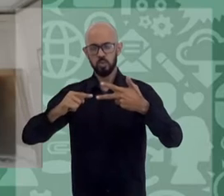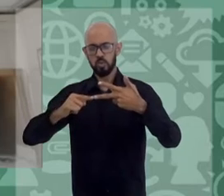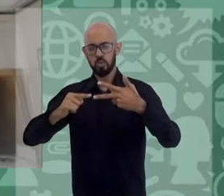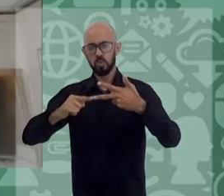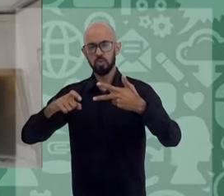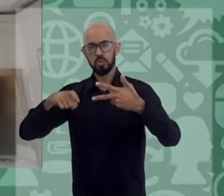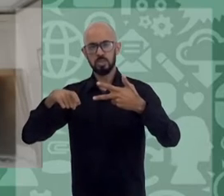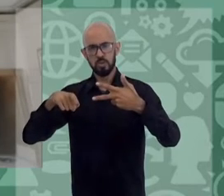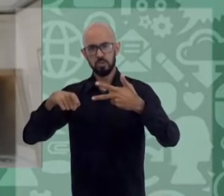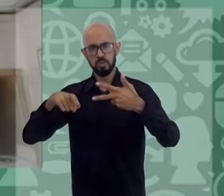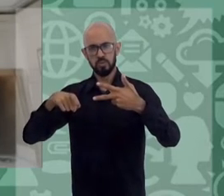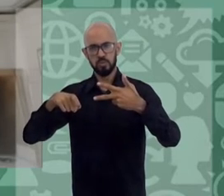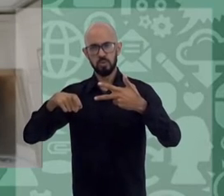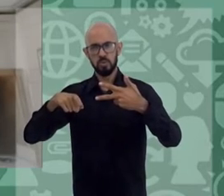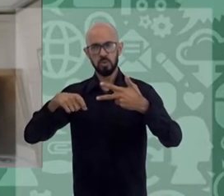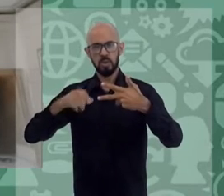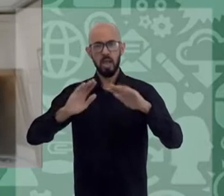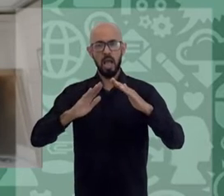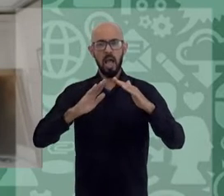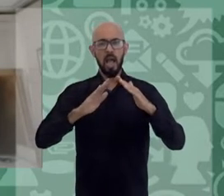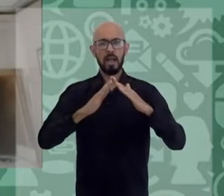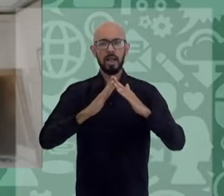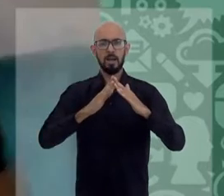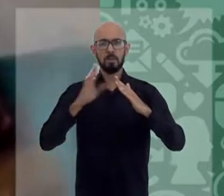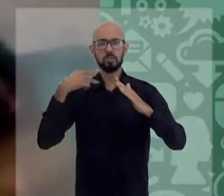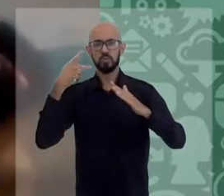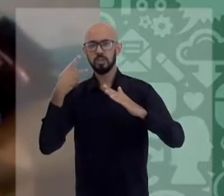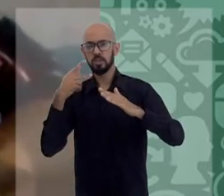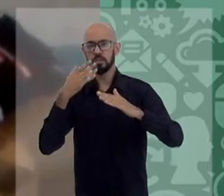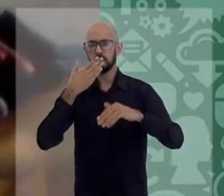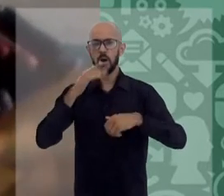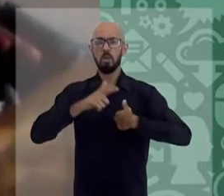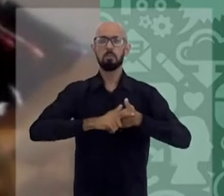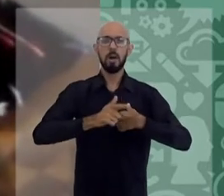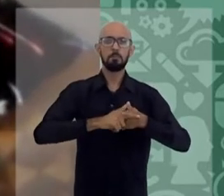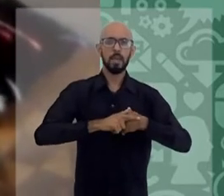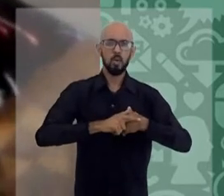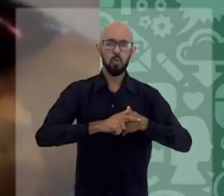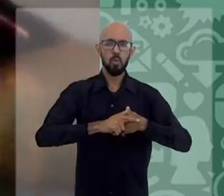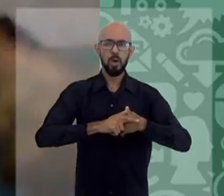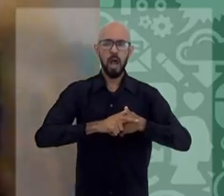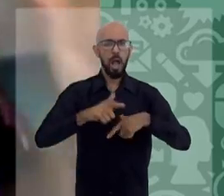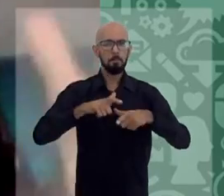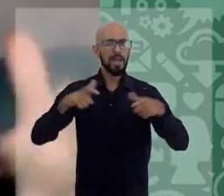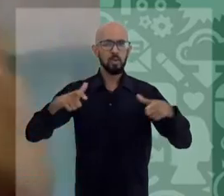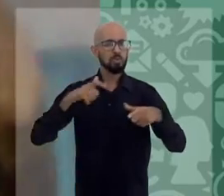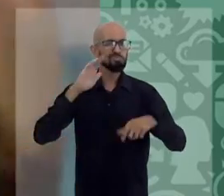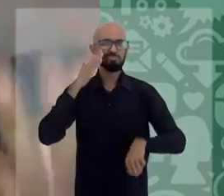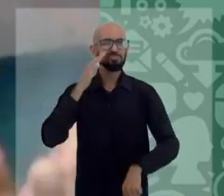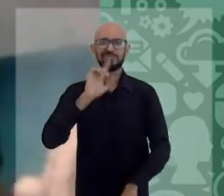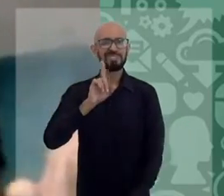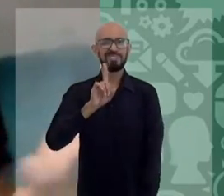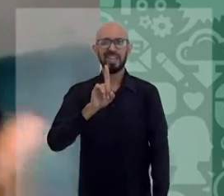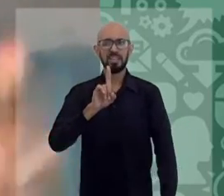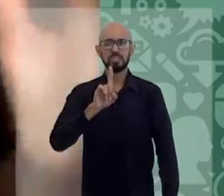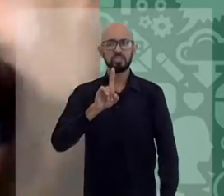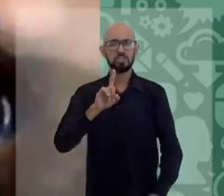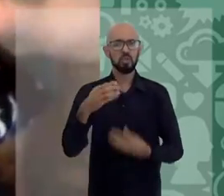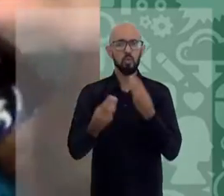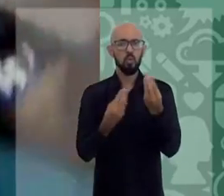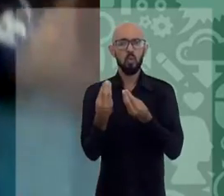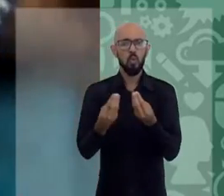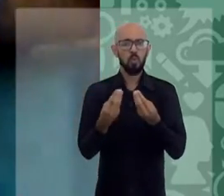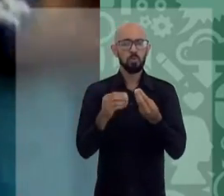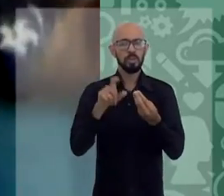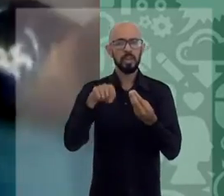qual que é o papel do Senado nesse lugar, qual que é o papel da Câmara. Hoje, a gente, assim, em geral, as pessoas não entendem o